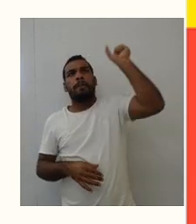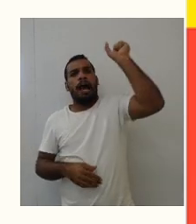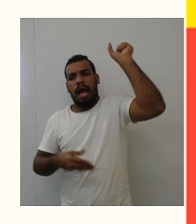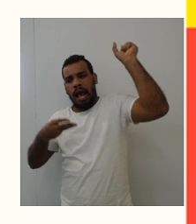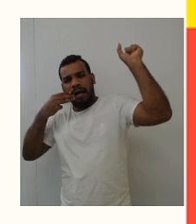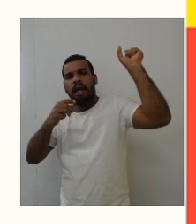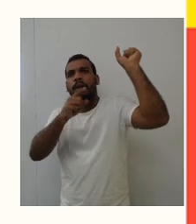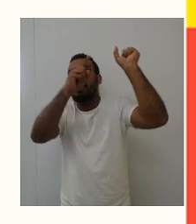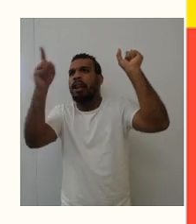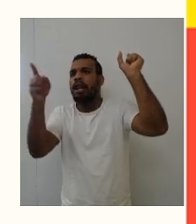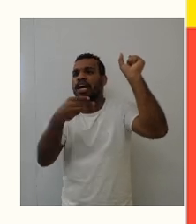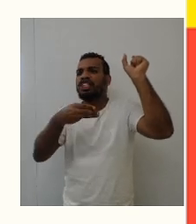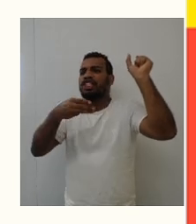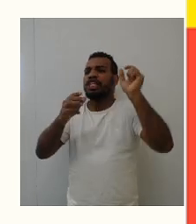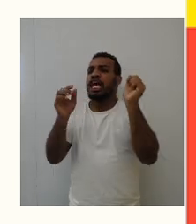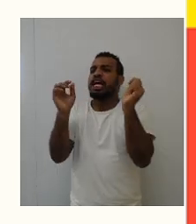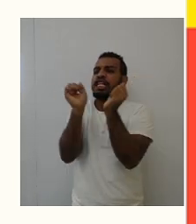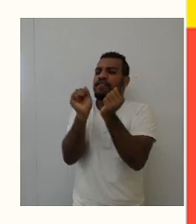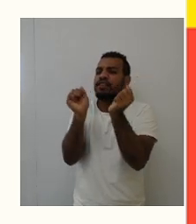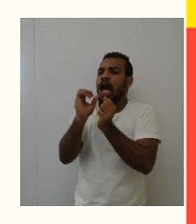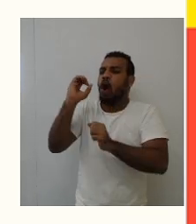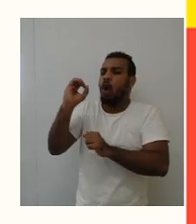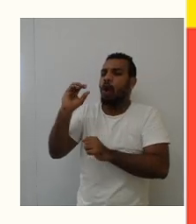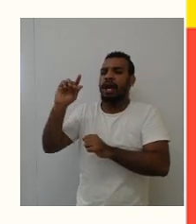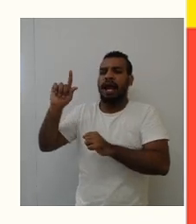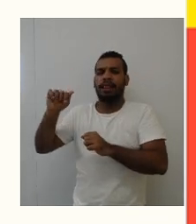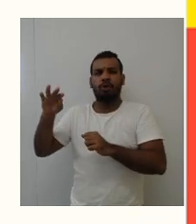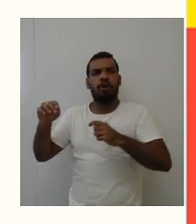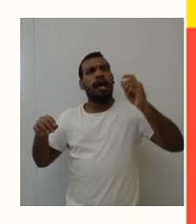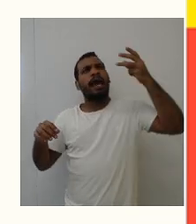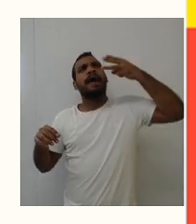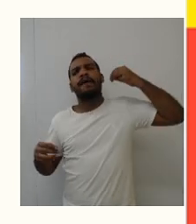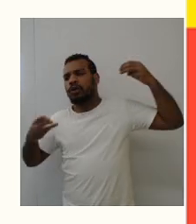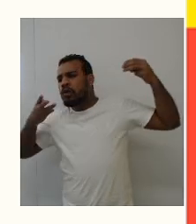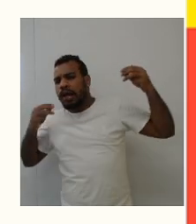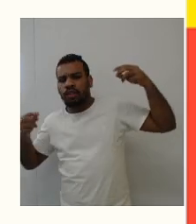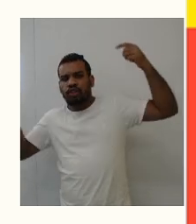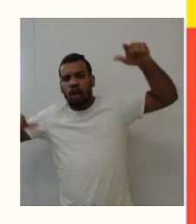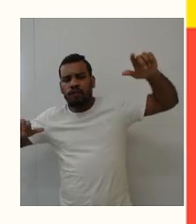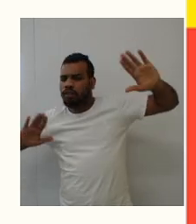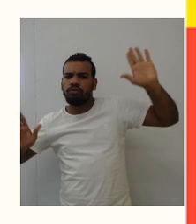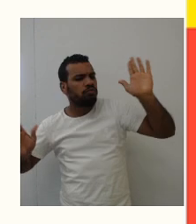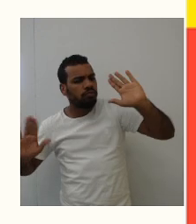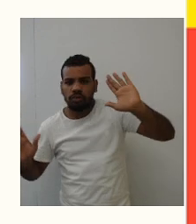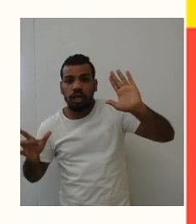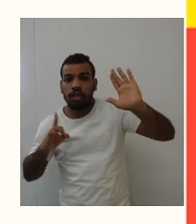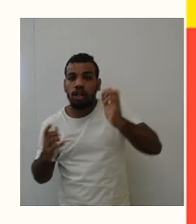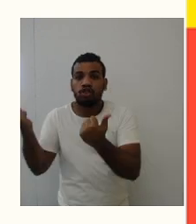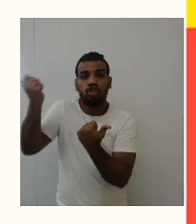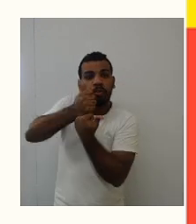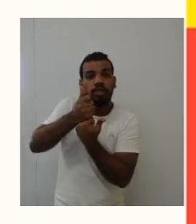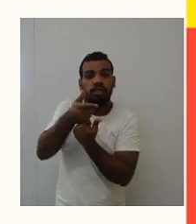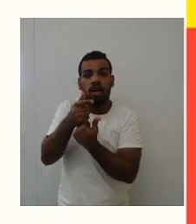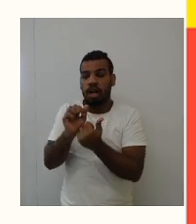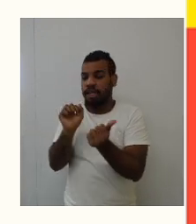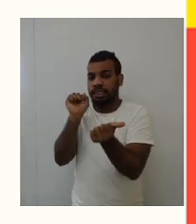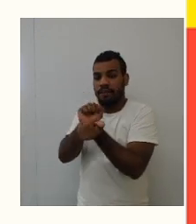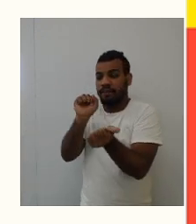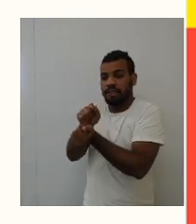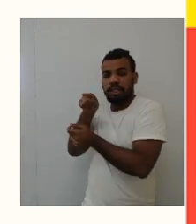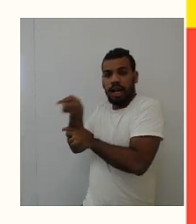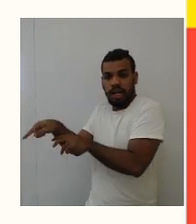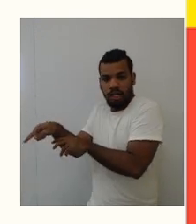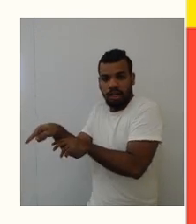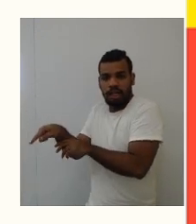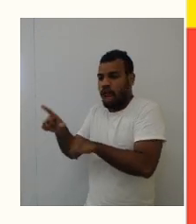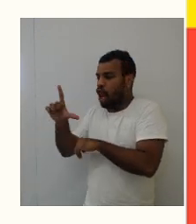meio... E aí, o que é que acontece? A gente coloca esse pronome para fazer essa retomada e substitui a palavra gato e evita essa repetição,